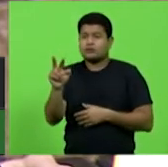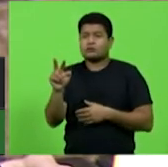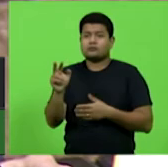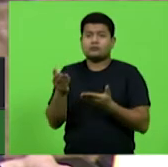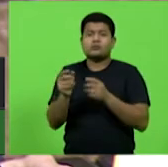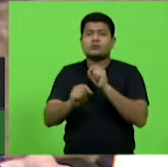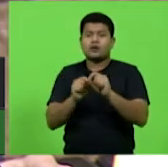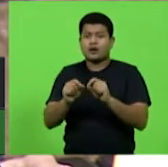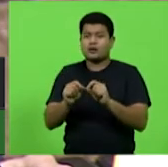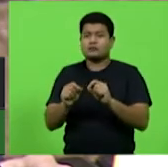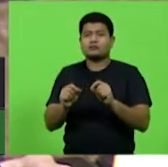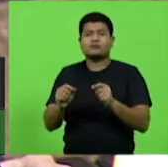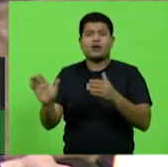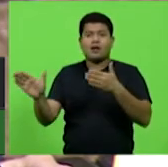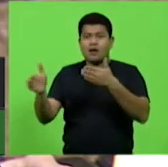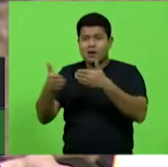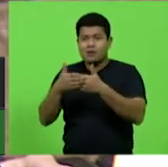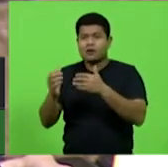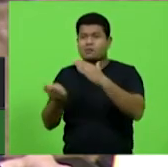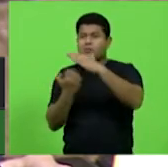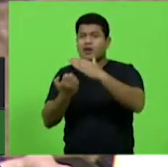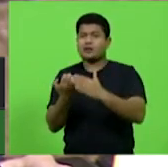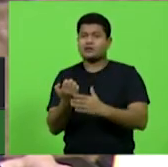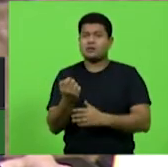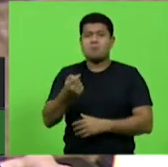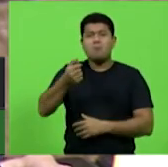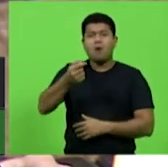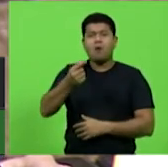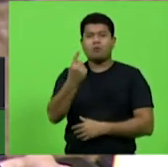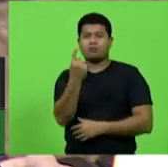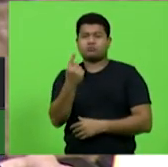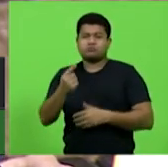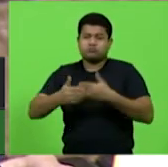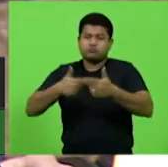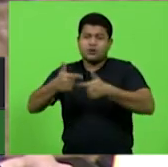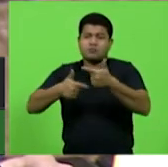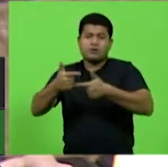fechado, poucas empresas operando, um Brasil que tem